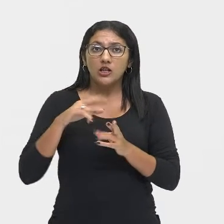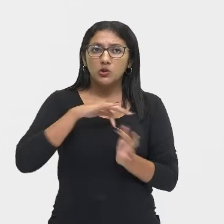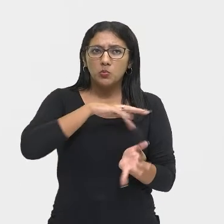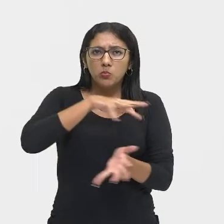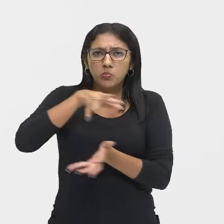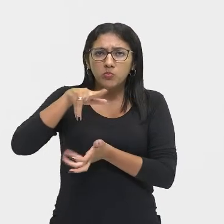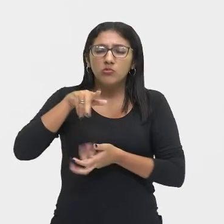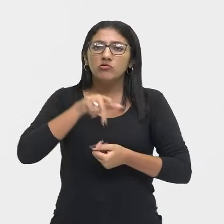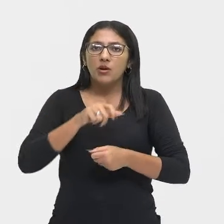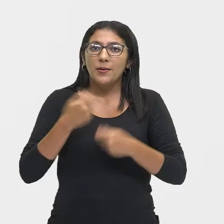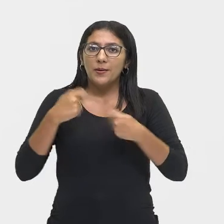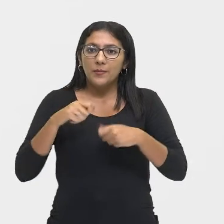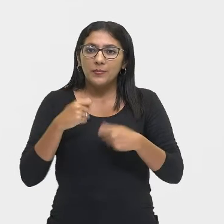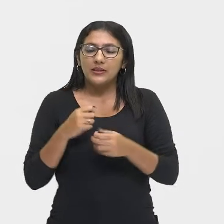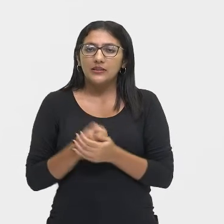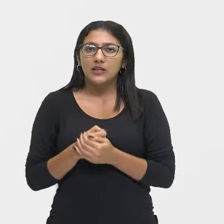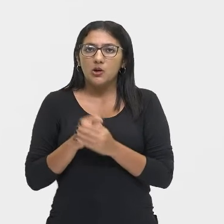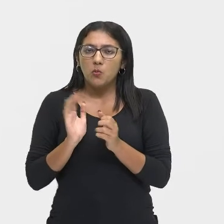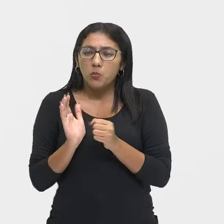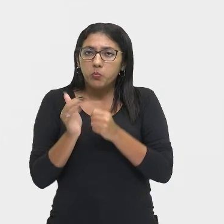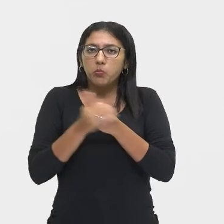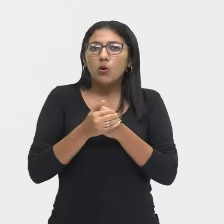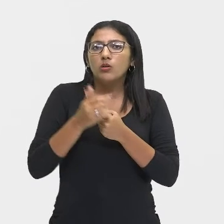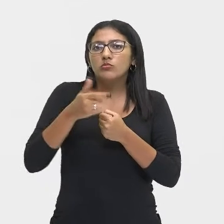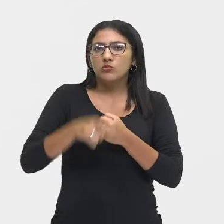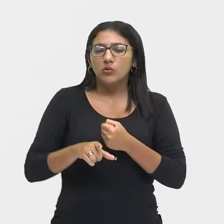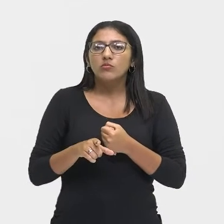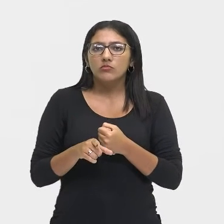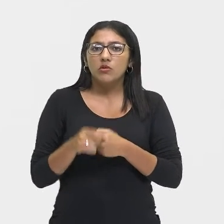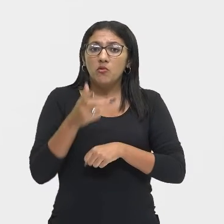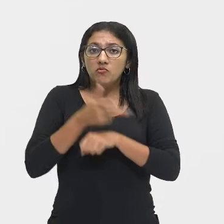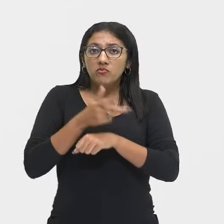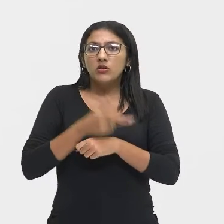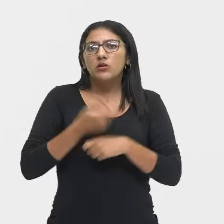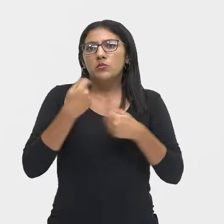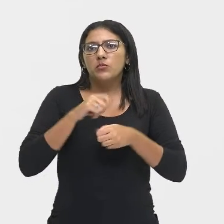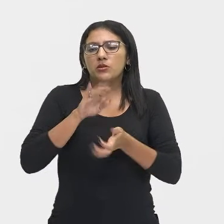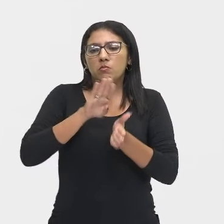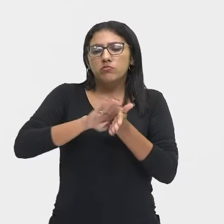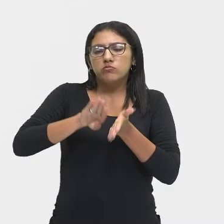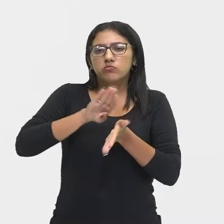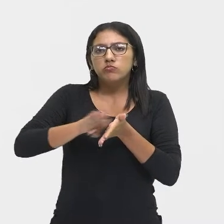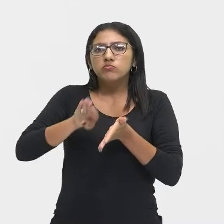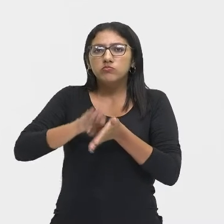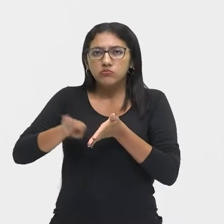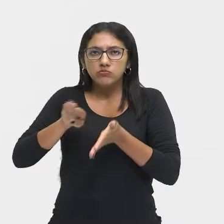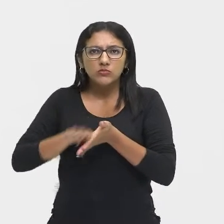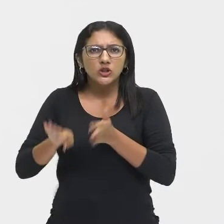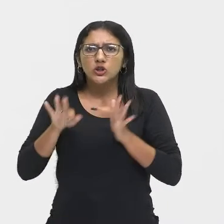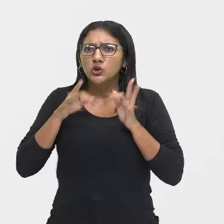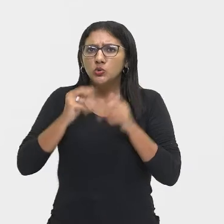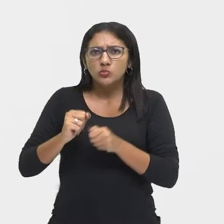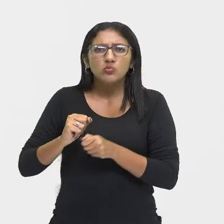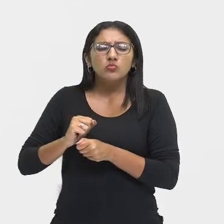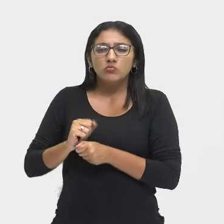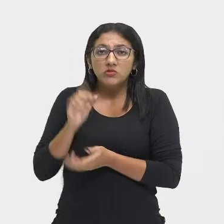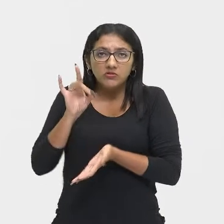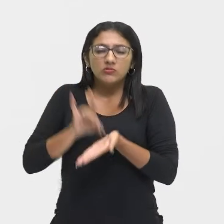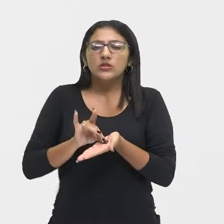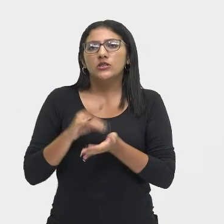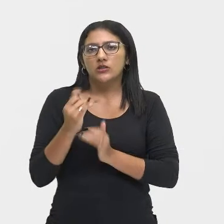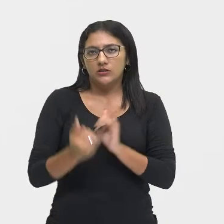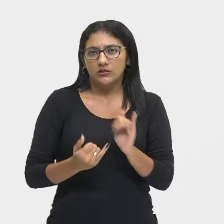que ser restringido. Os vídeos tiveram que ser excluídos, teve que ser banido mesmo da